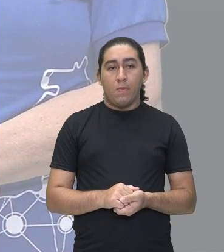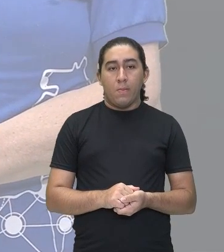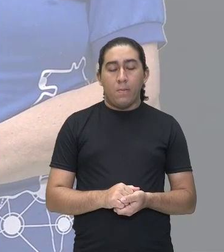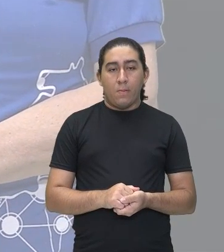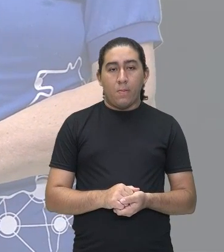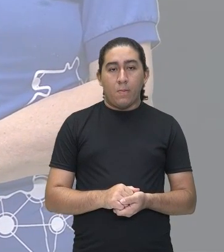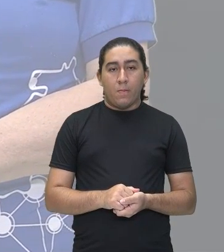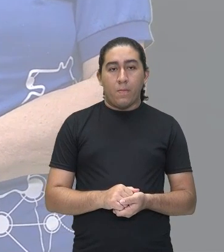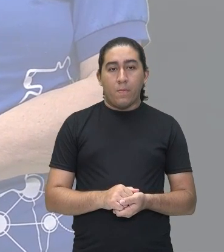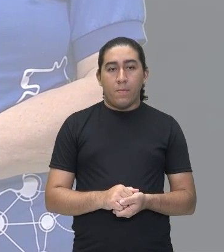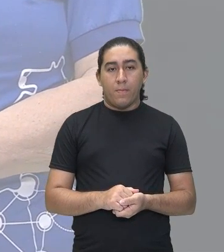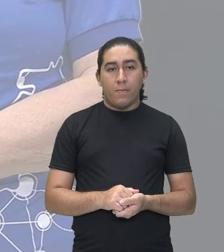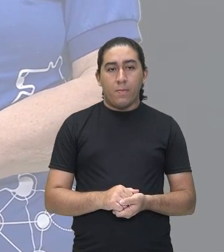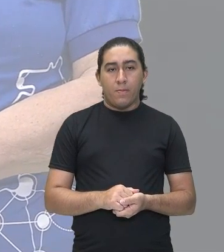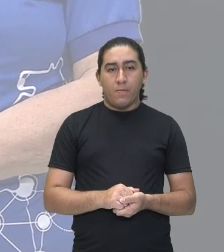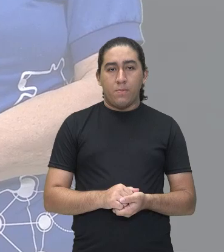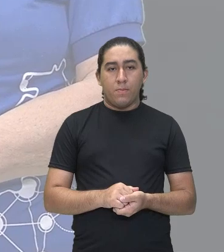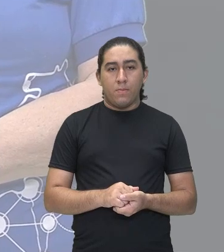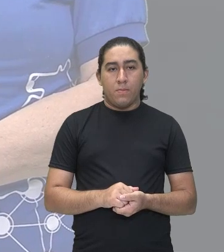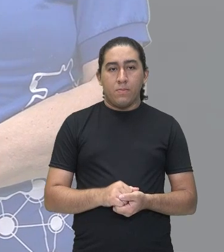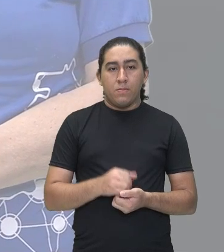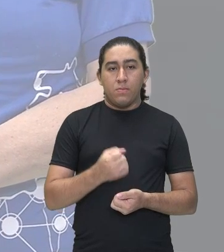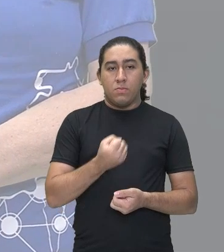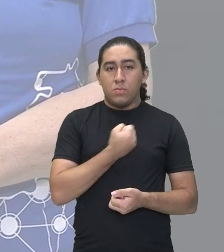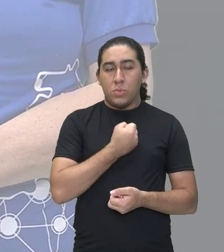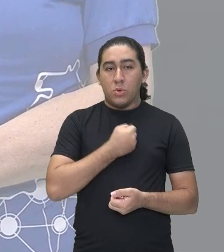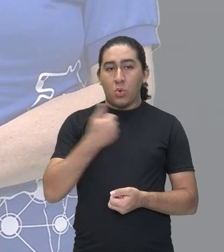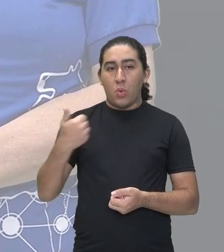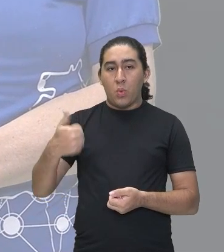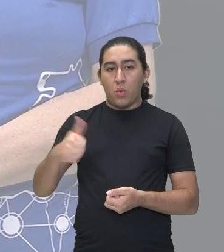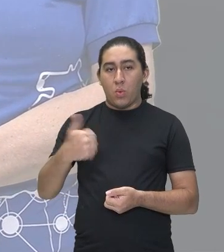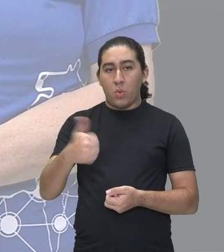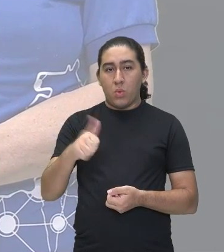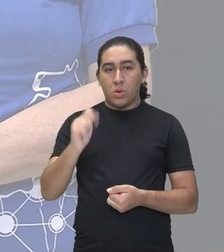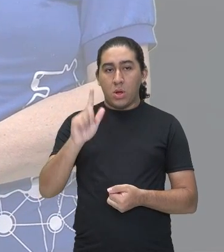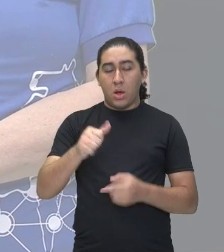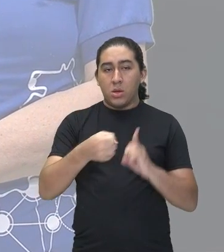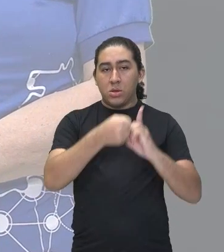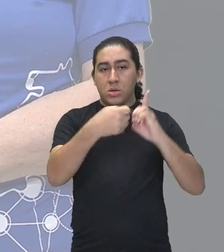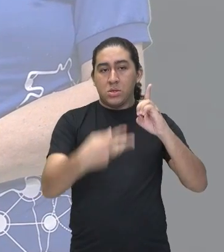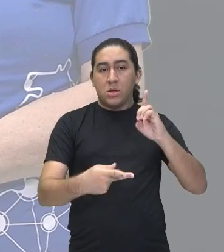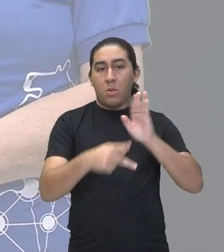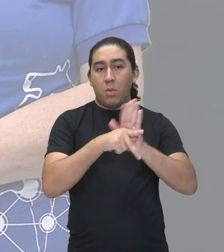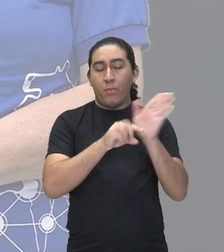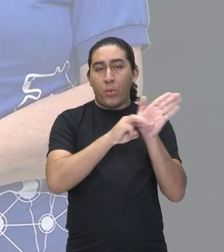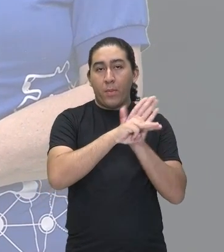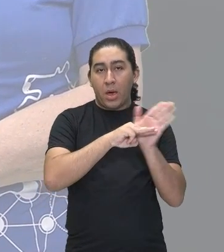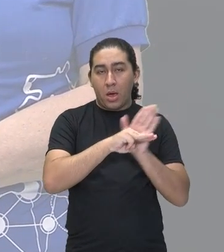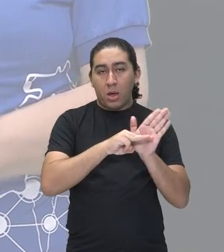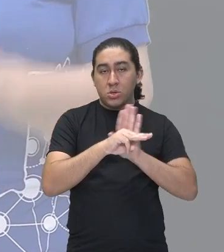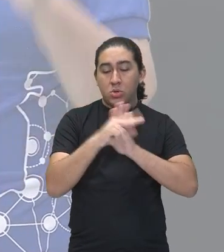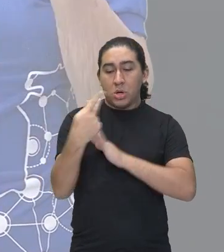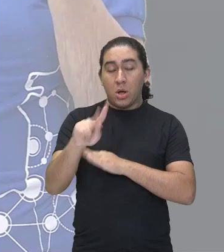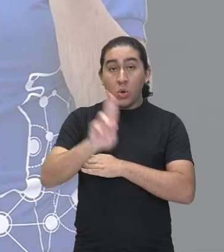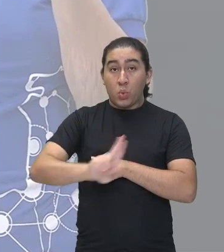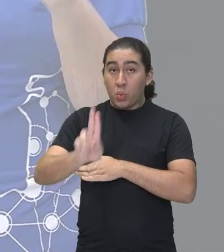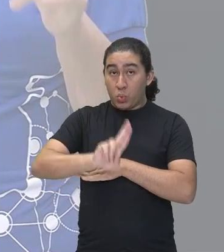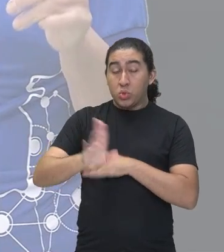as brejeirices do Fanfarrão, descrição dos métodos maliciosos